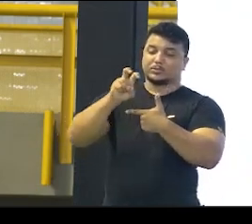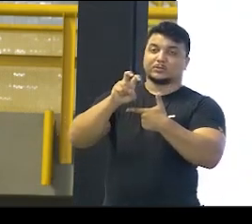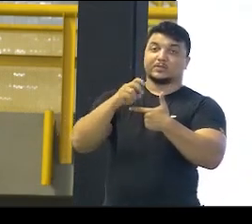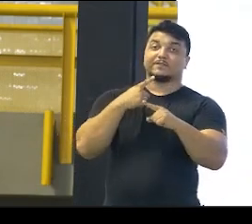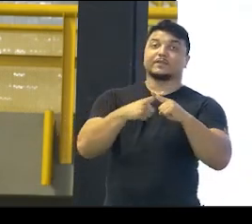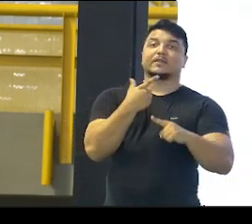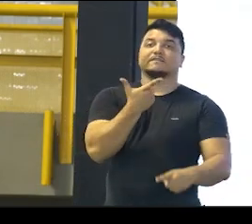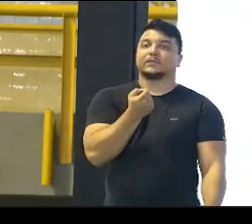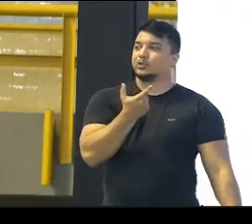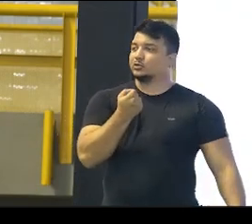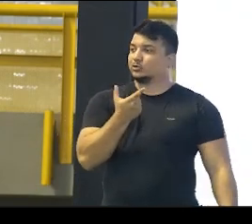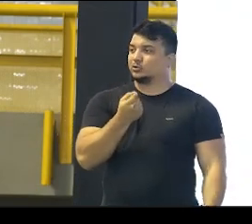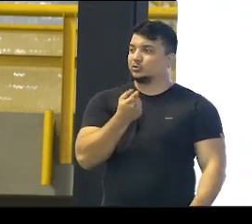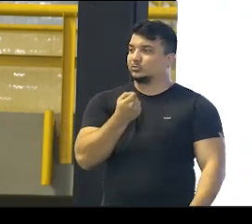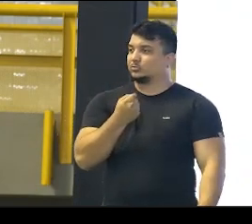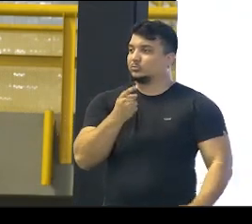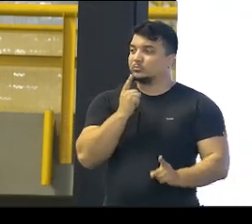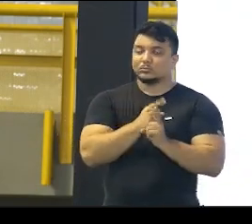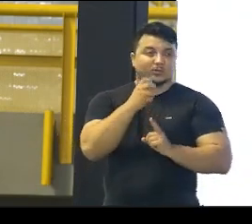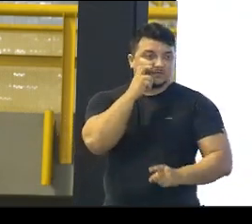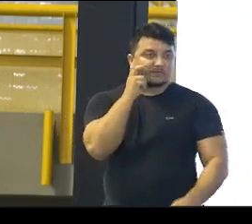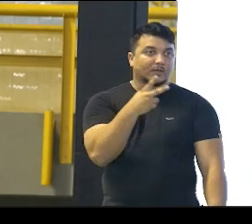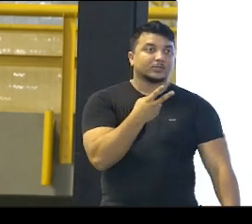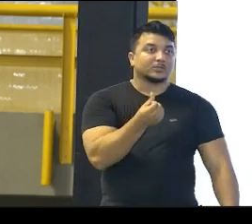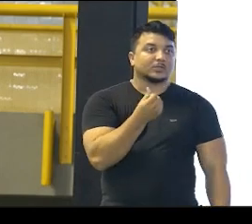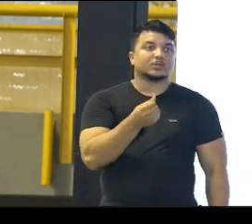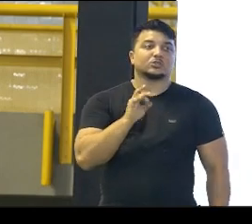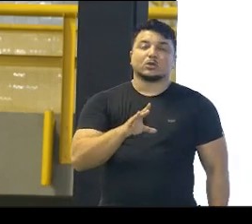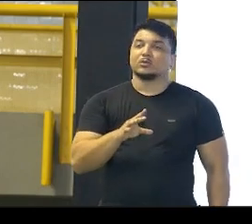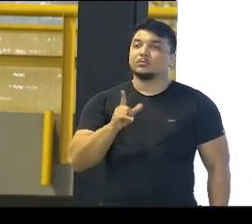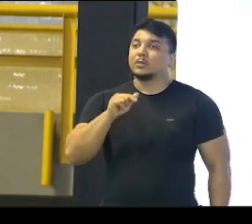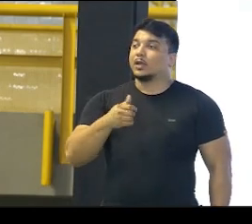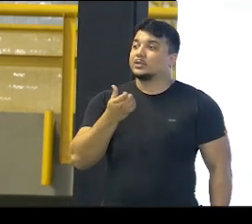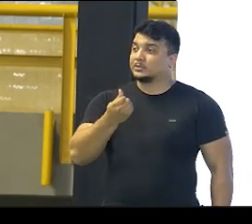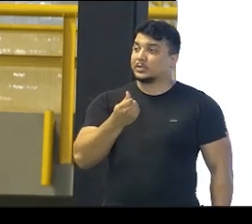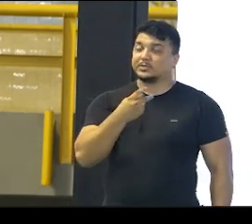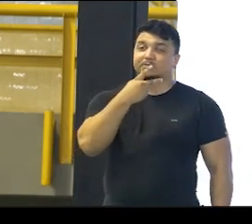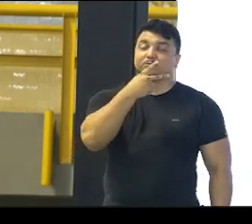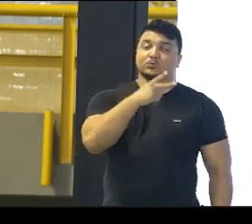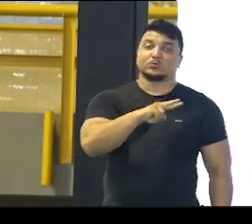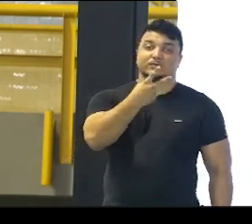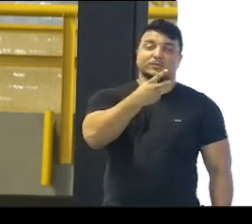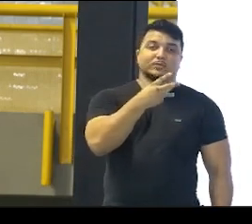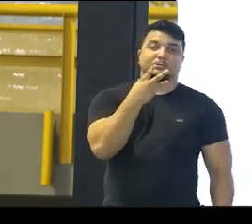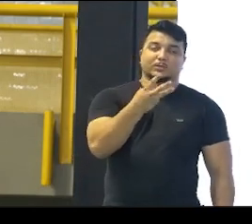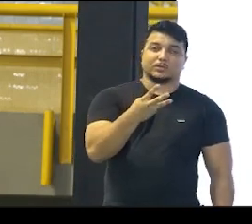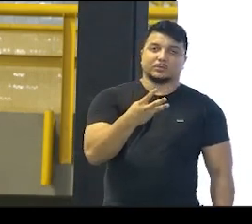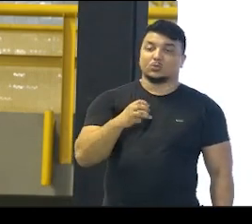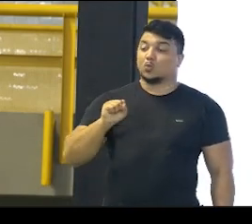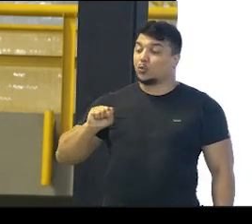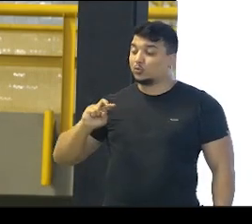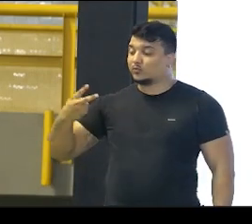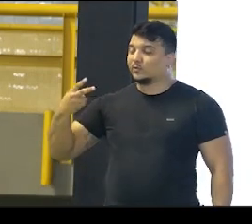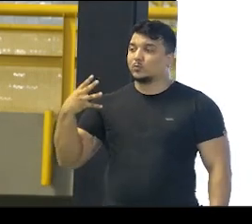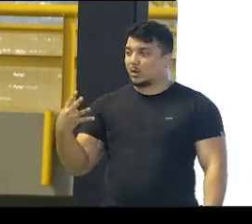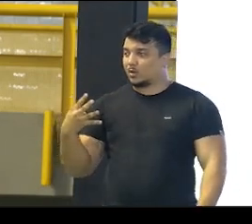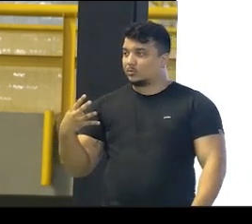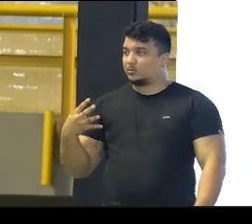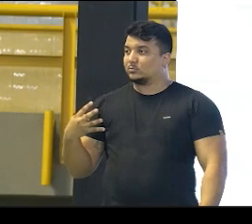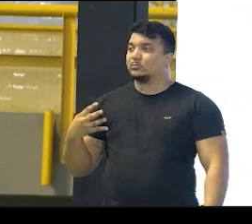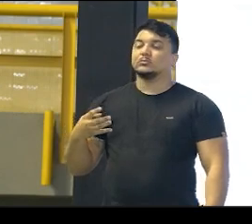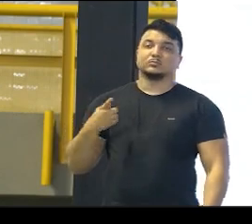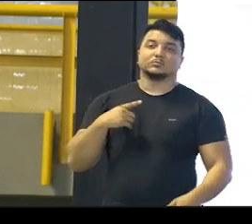60. Aqui, 80. Então aqui só pode ser quanto? Isso, 100. É o